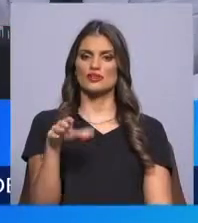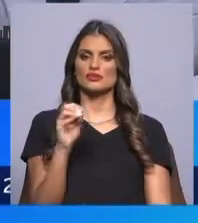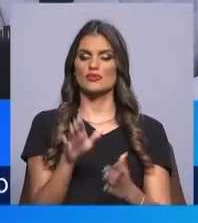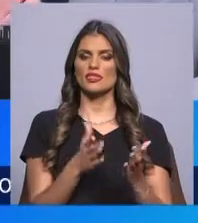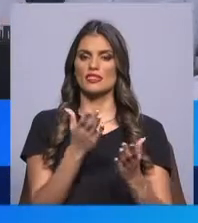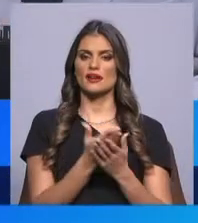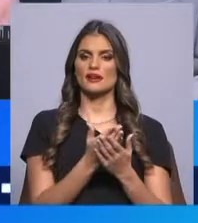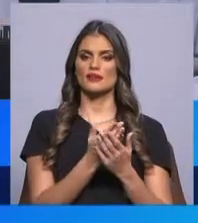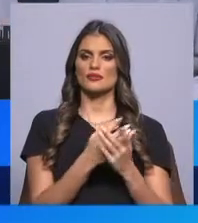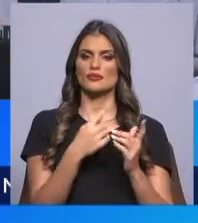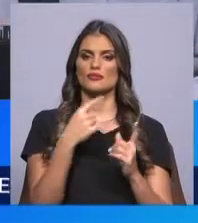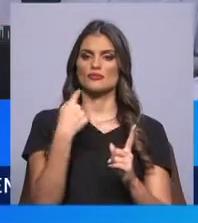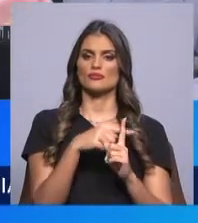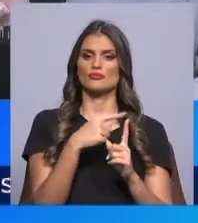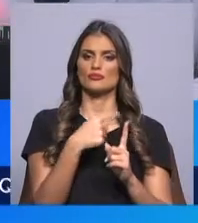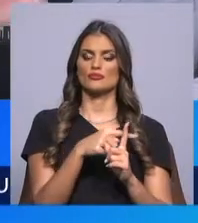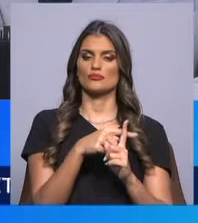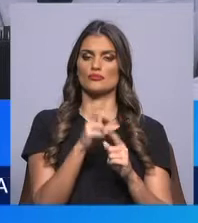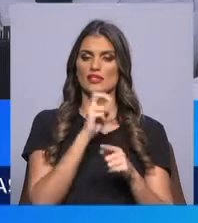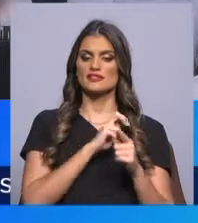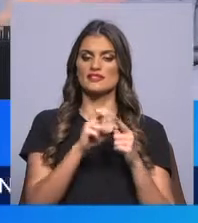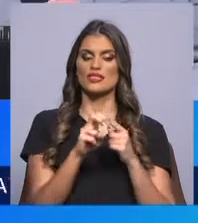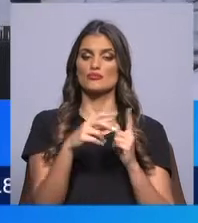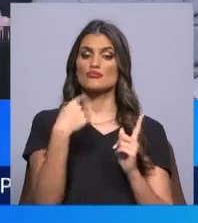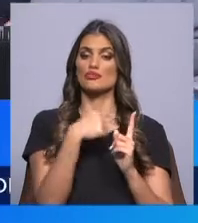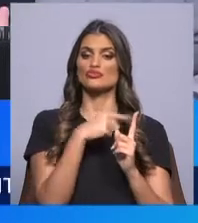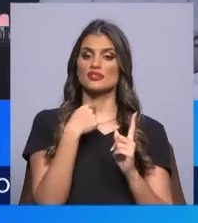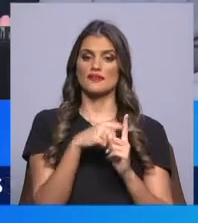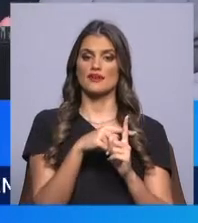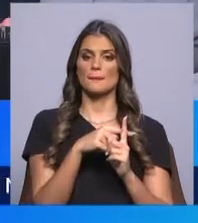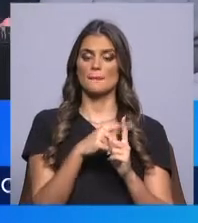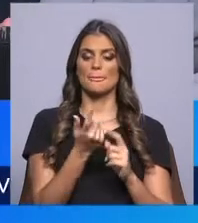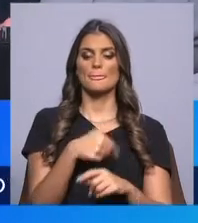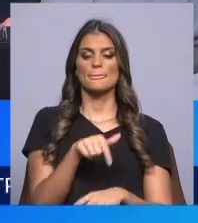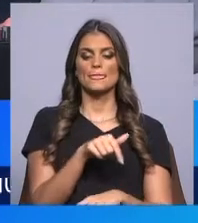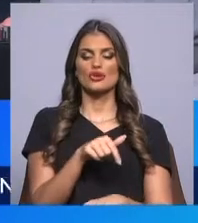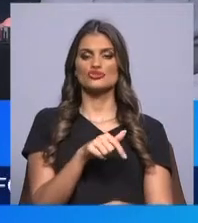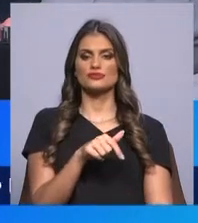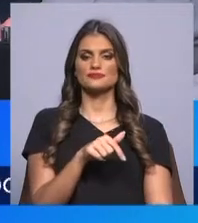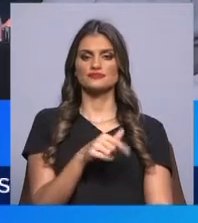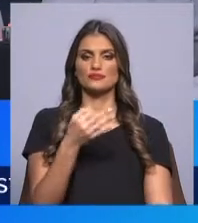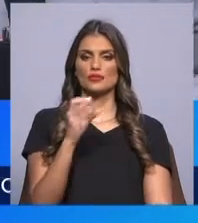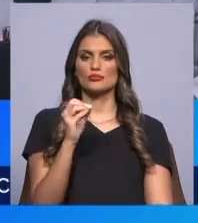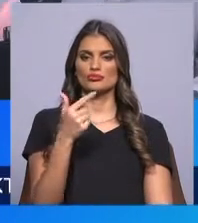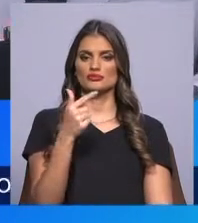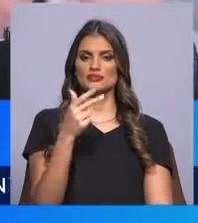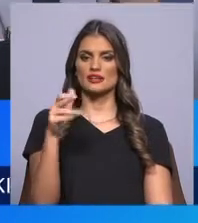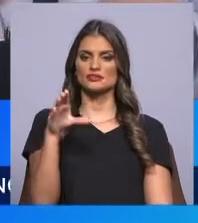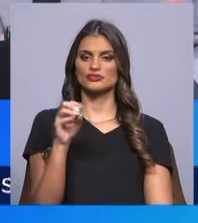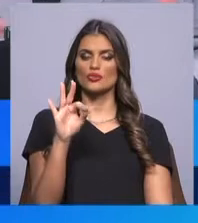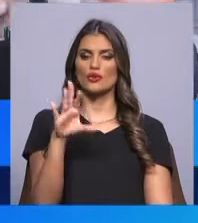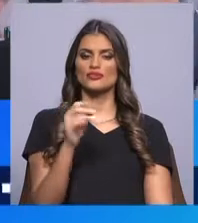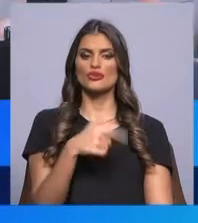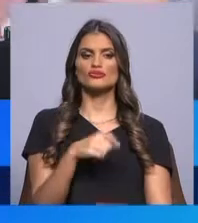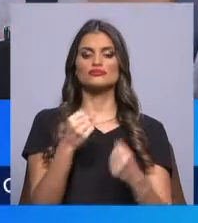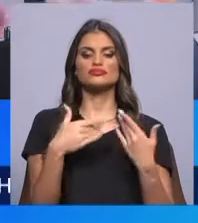também a um positrão, a um eletrão com carga elétrica positiva. E nós temos potássio 40 e, portanto, nós também